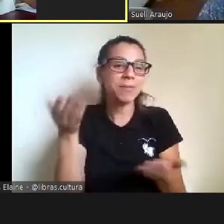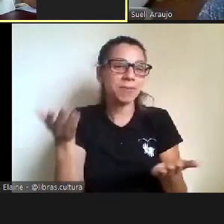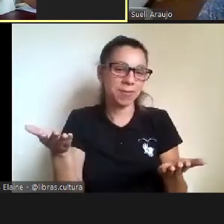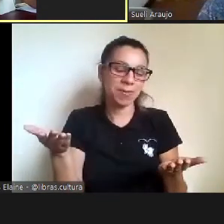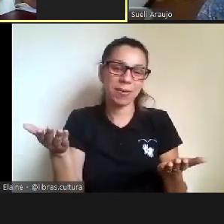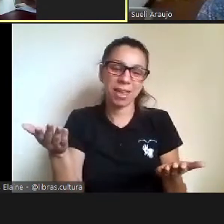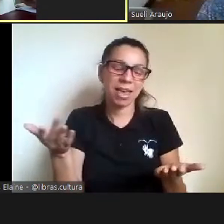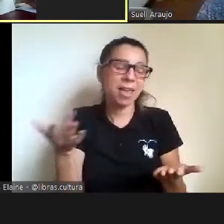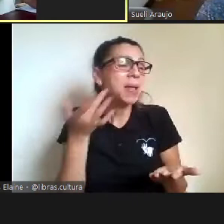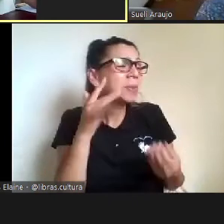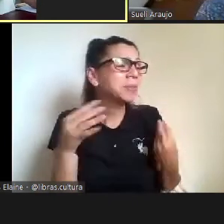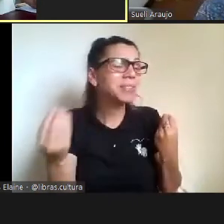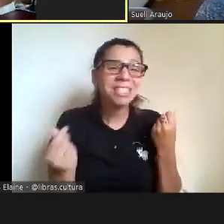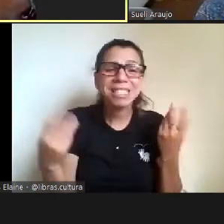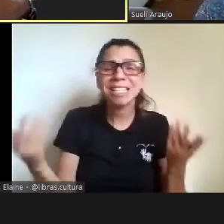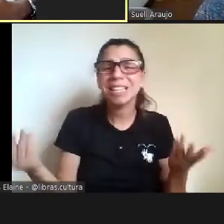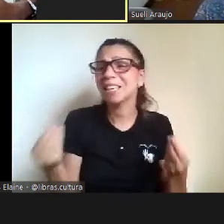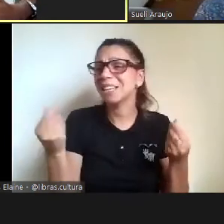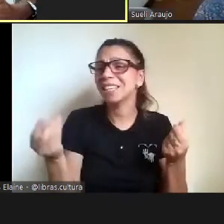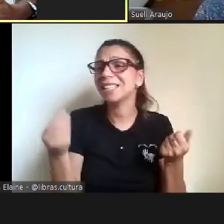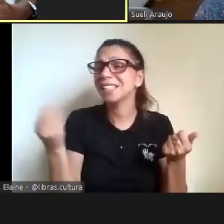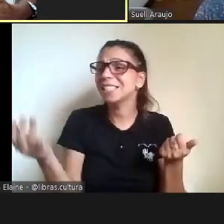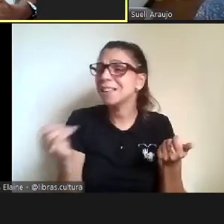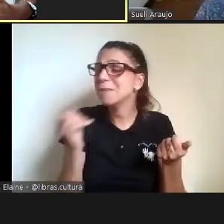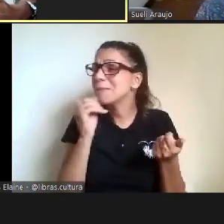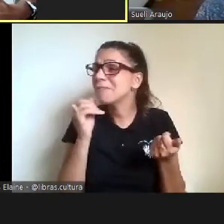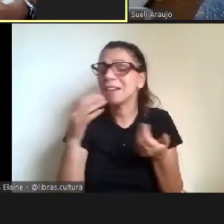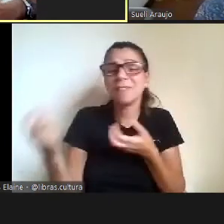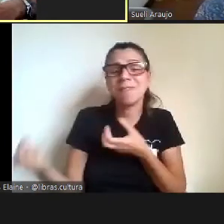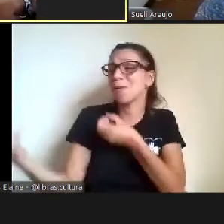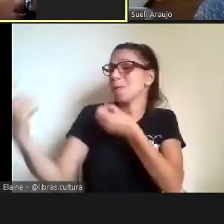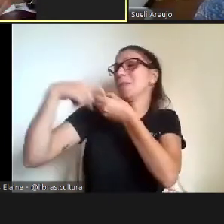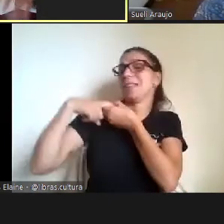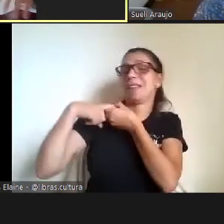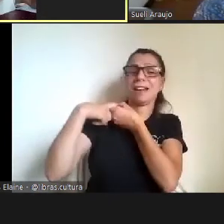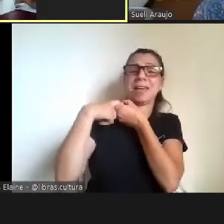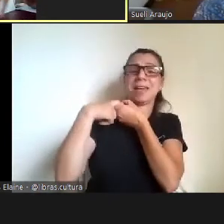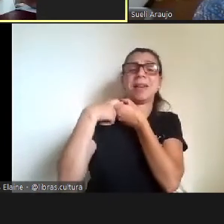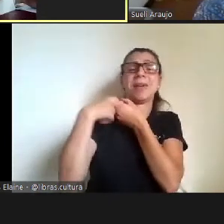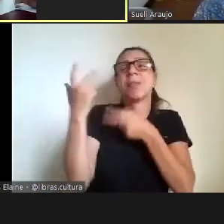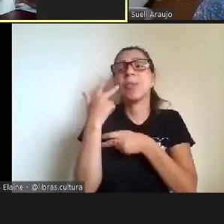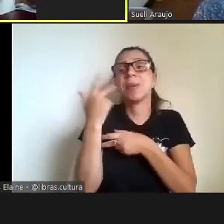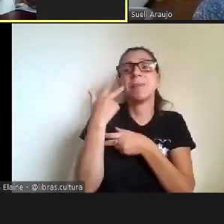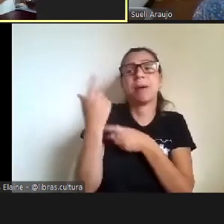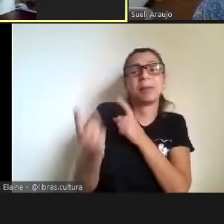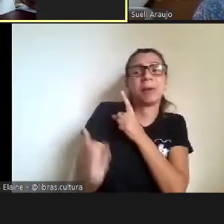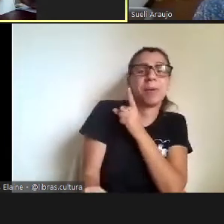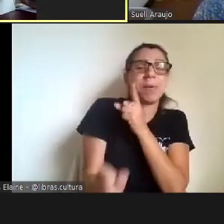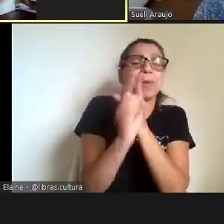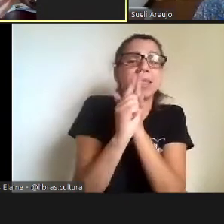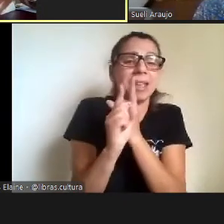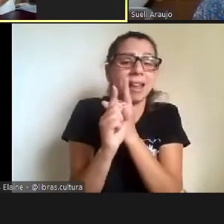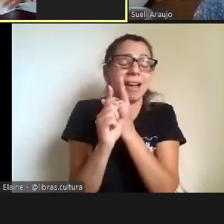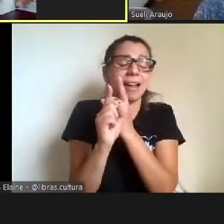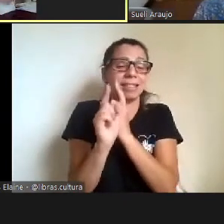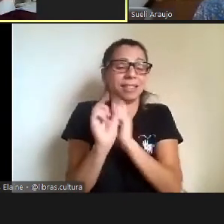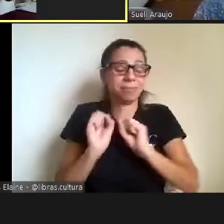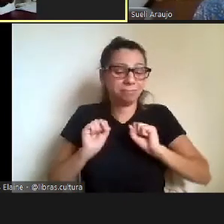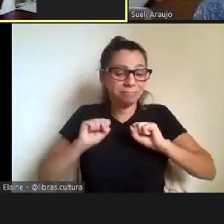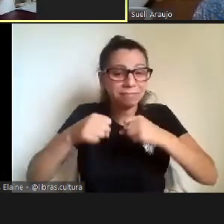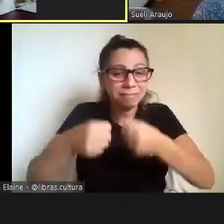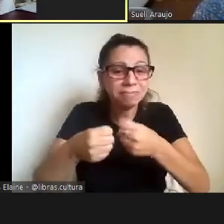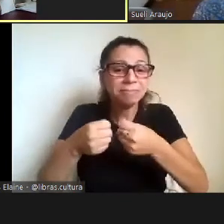lá, talvez, sei lá se a gente vai poder voltar a se encontrar com toda essa espontaneidade que a